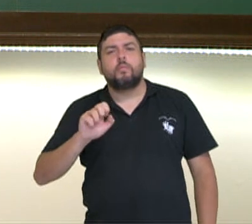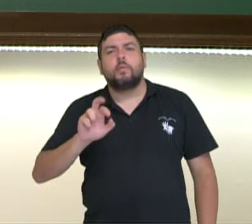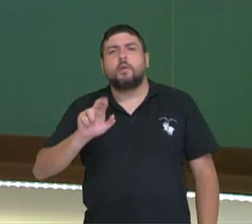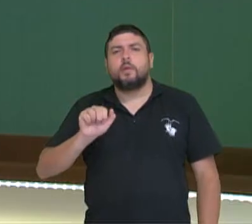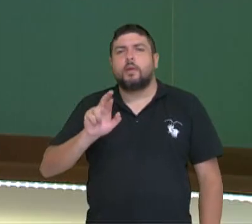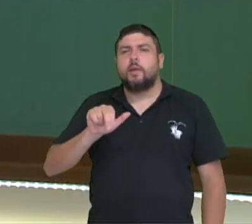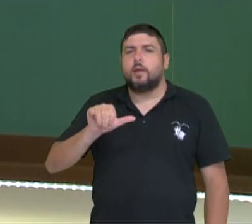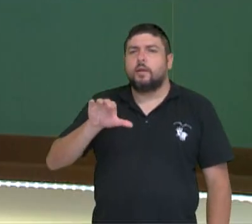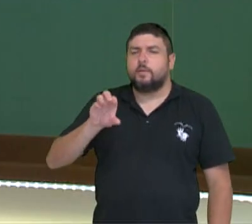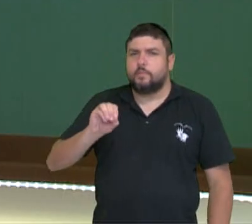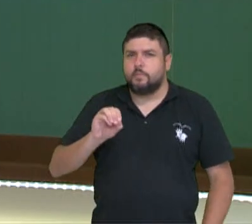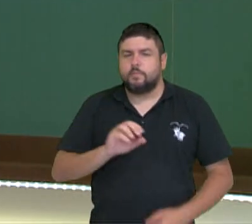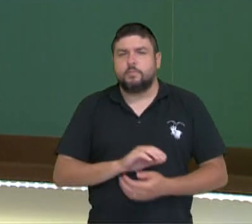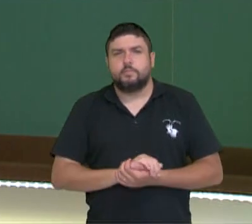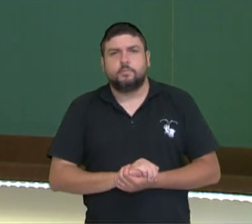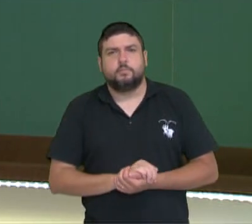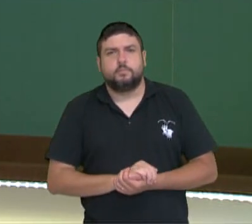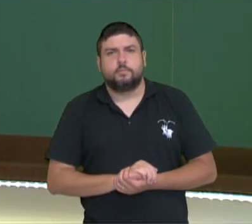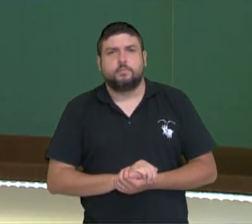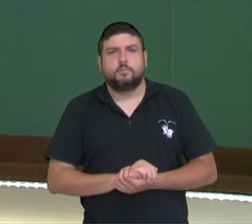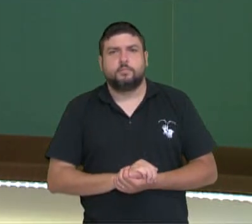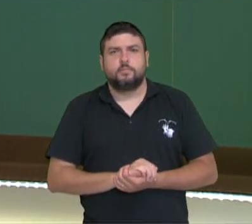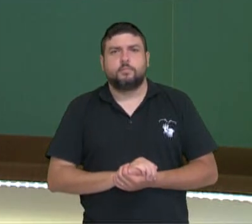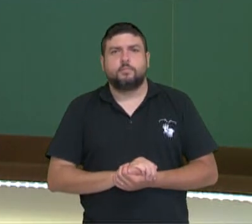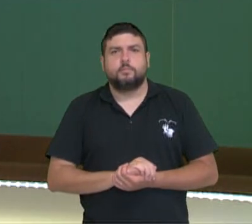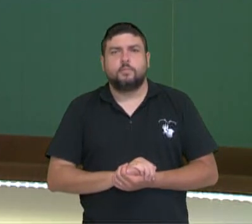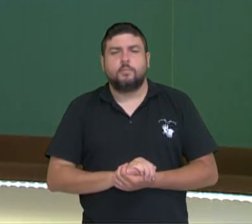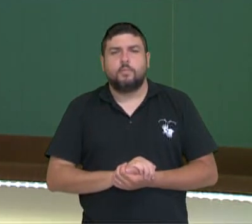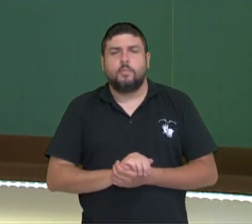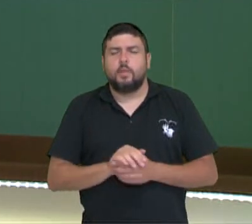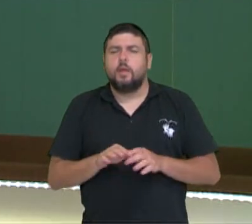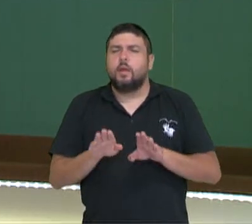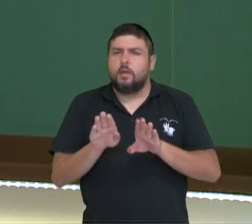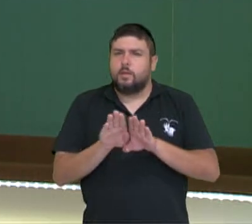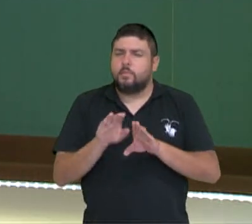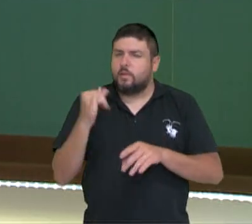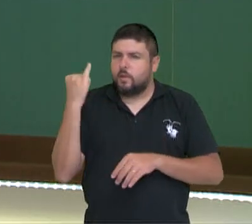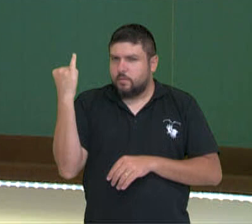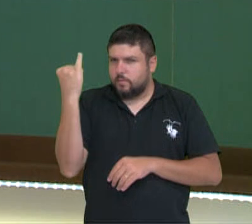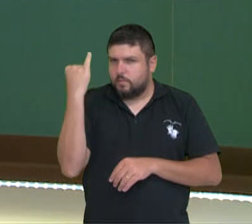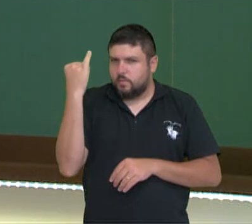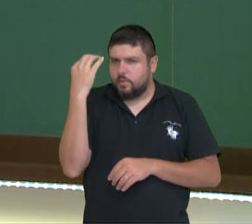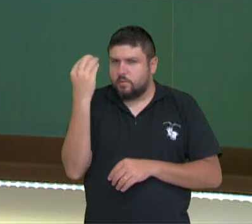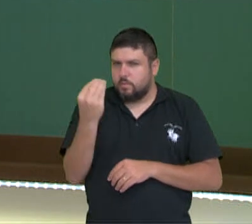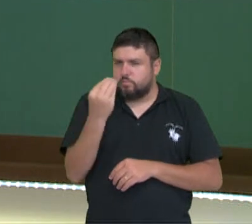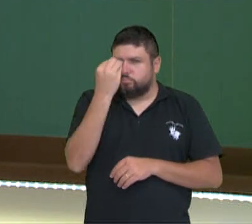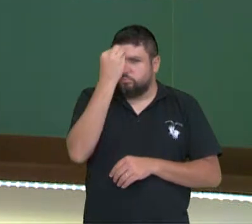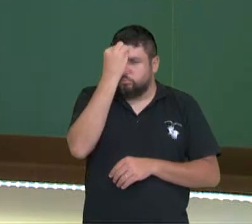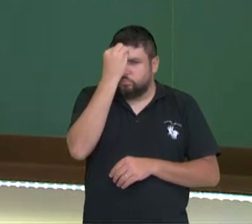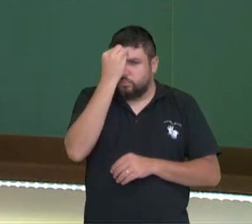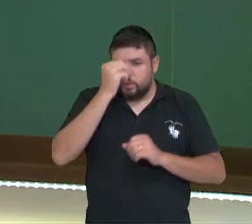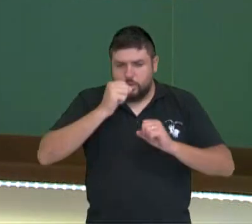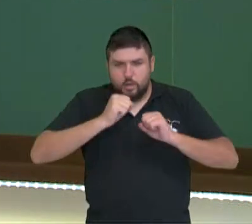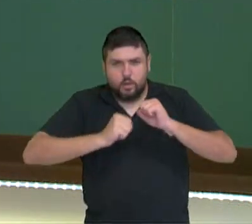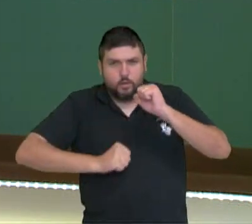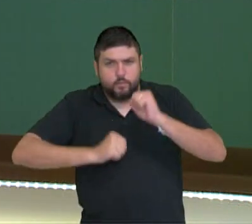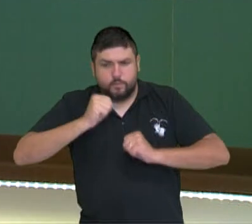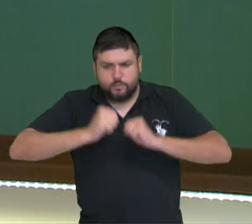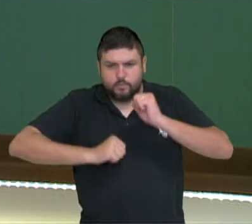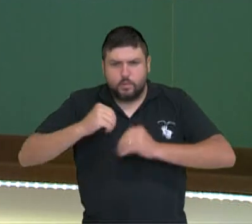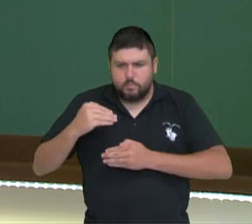Um outro motivo importante para a gente ter esse desenvolvimento industrial